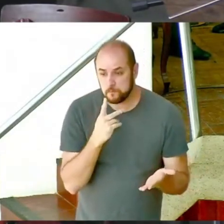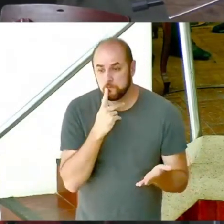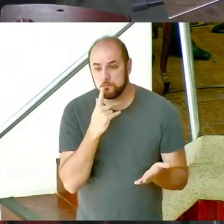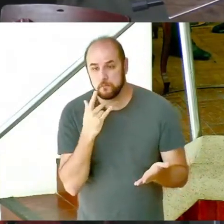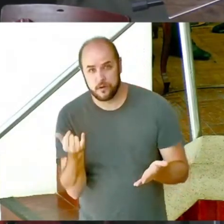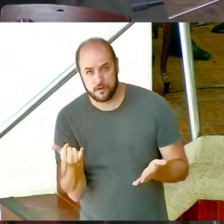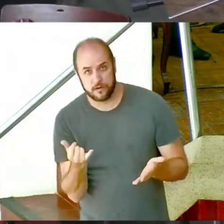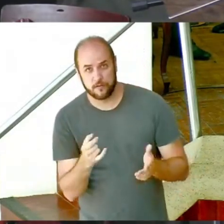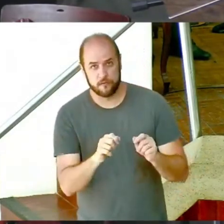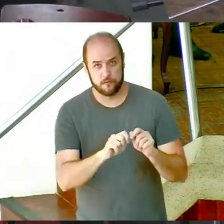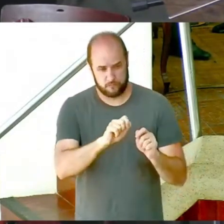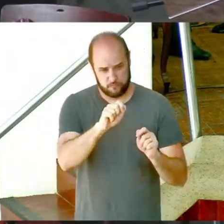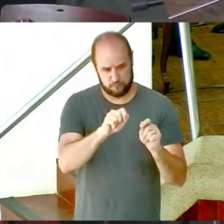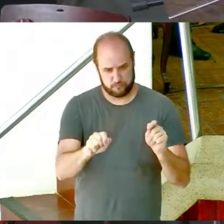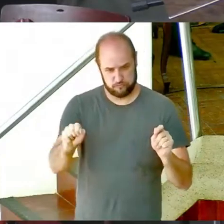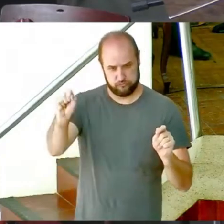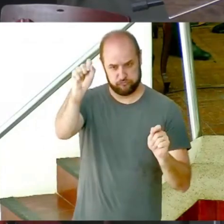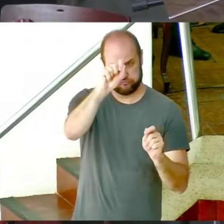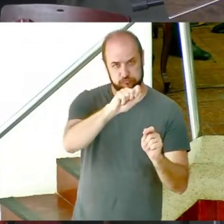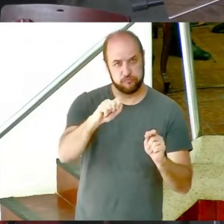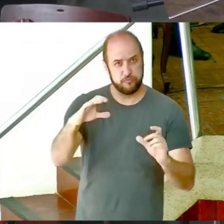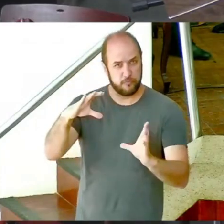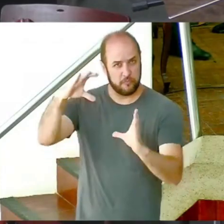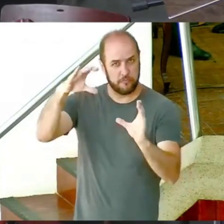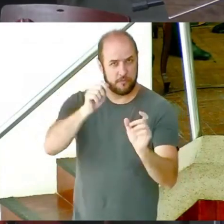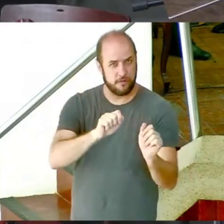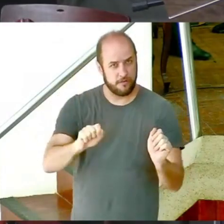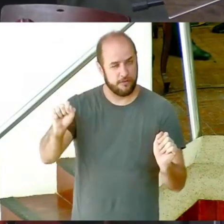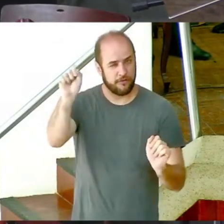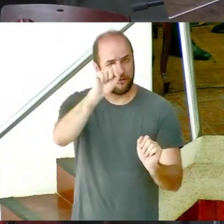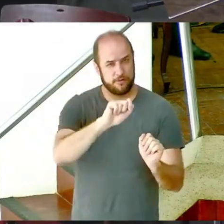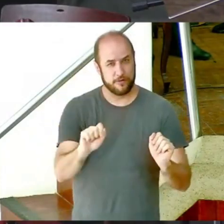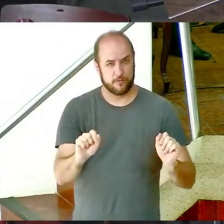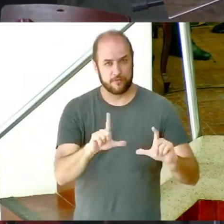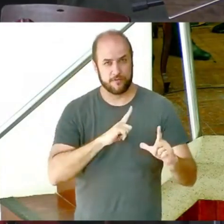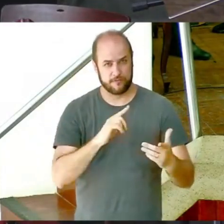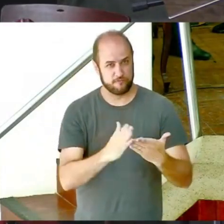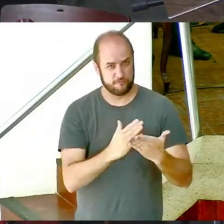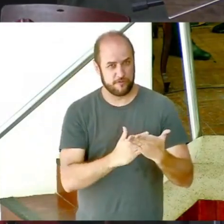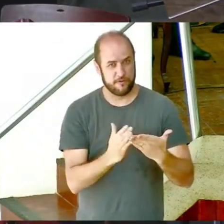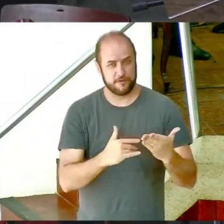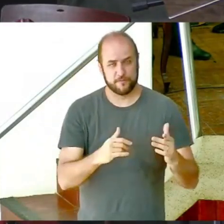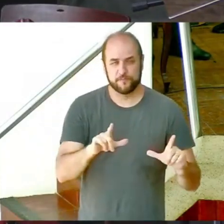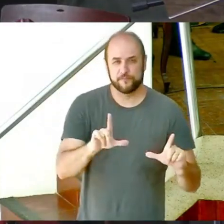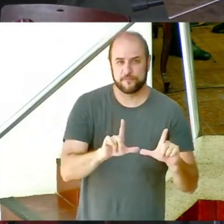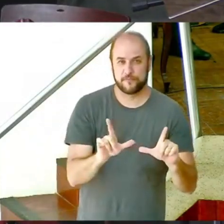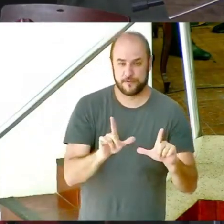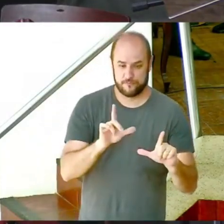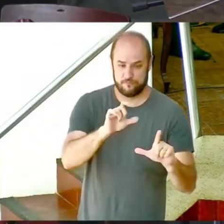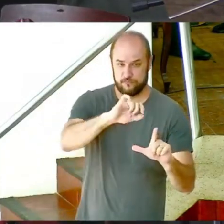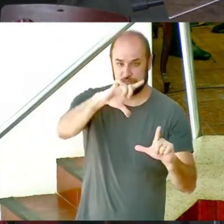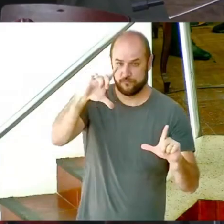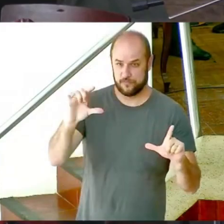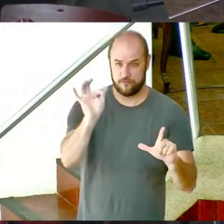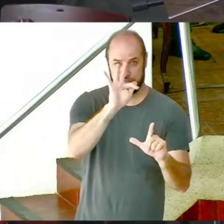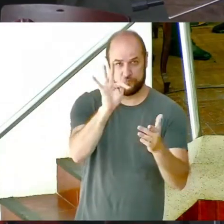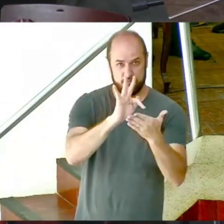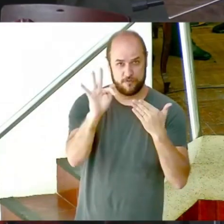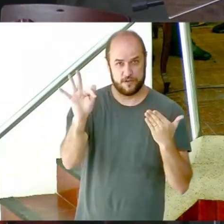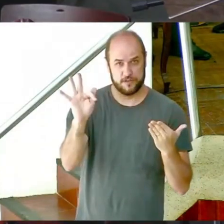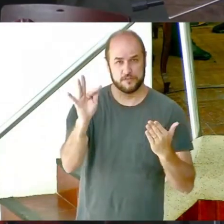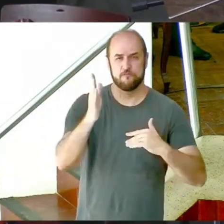uma bolhazinha assim, sabe? Igual daqueles quadrinhos, com essa frase: